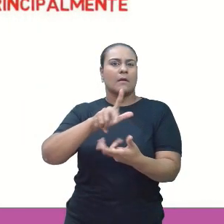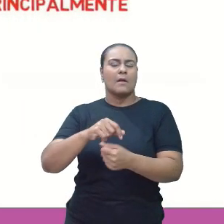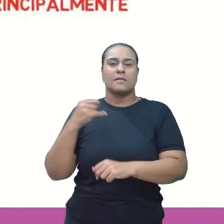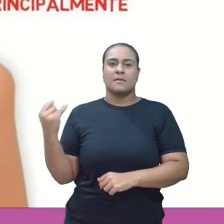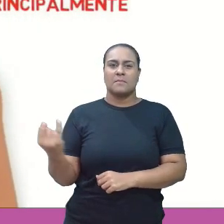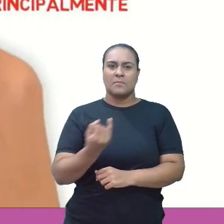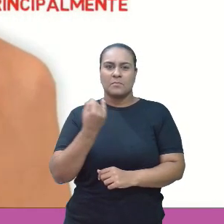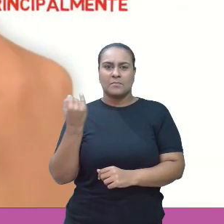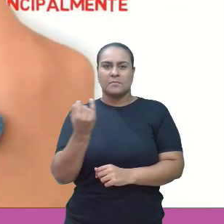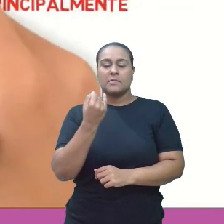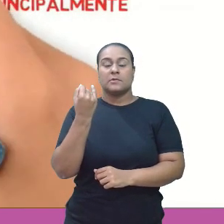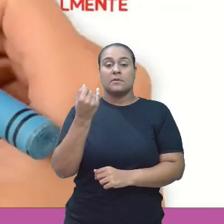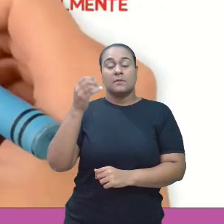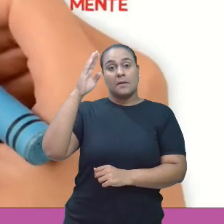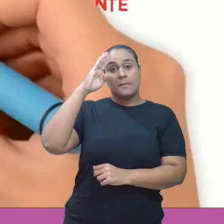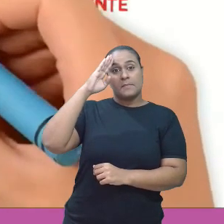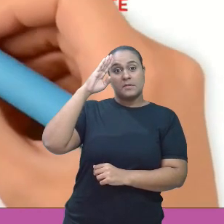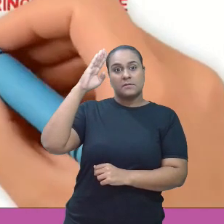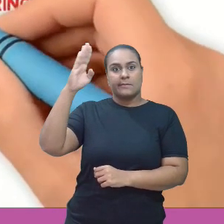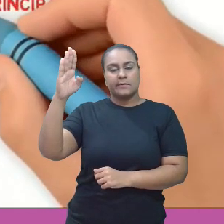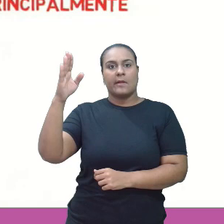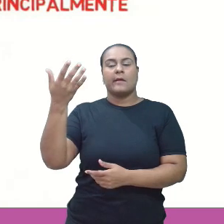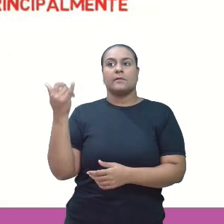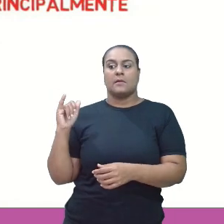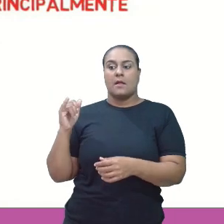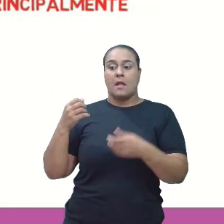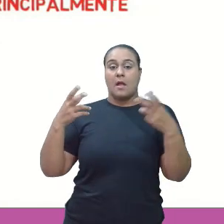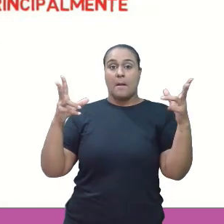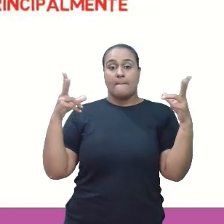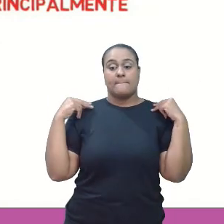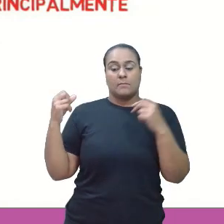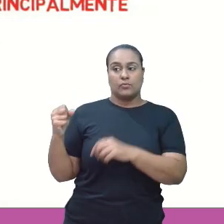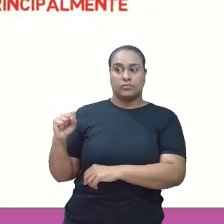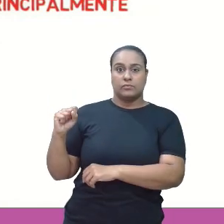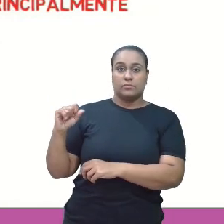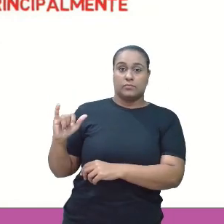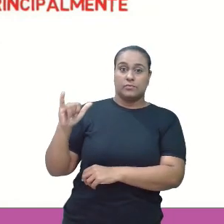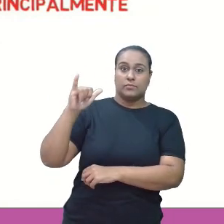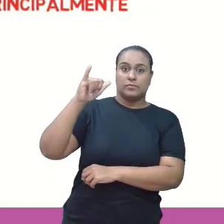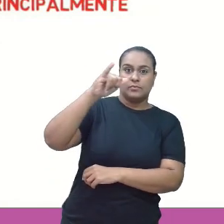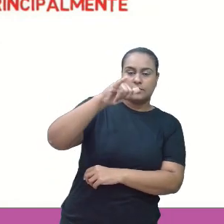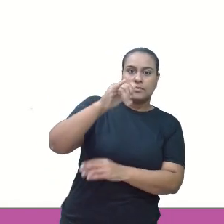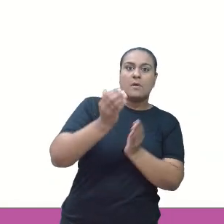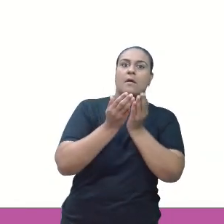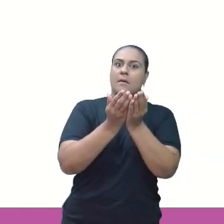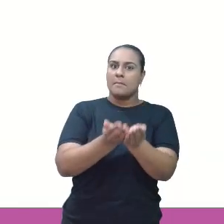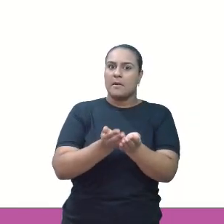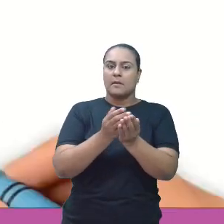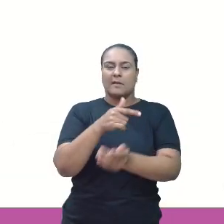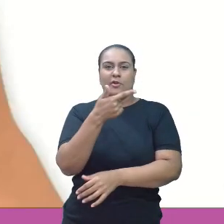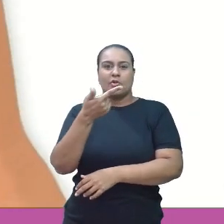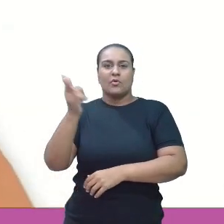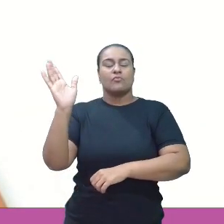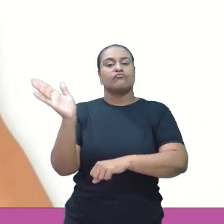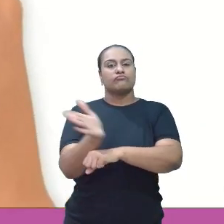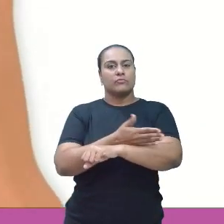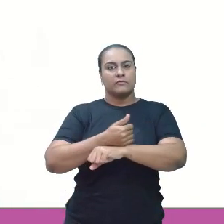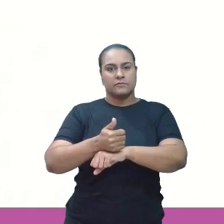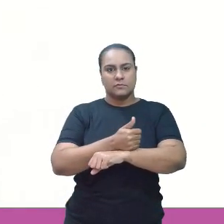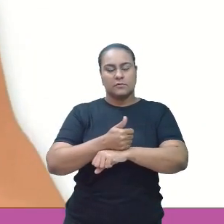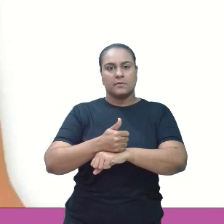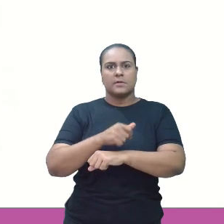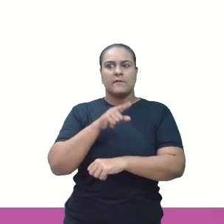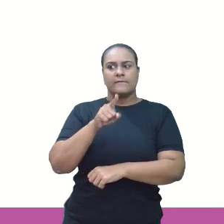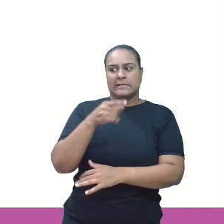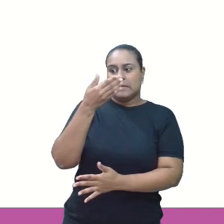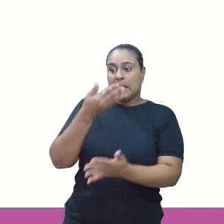imprescindíveis, principalmente para pilotos de aeronaves, marinheiros, entre outros profissionais. Imagine que você está perdido